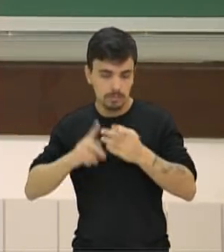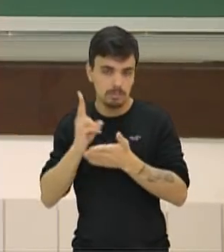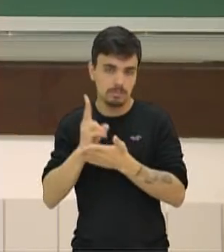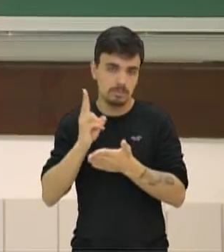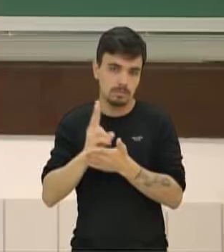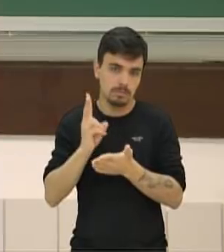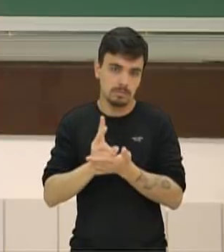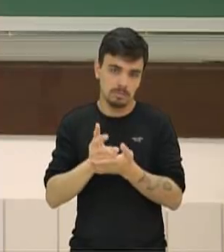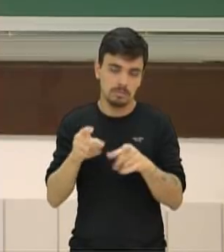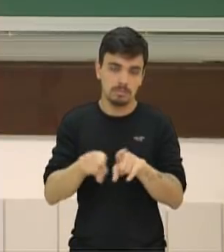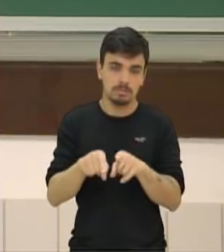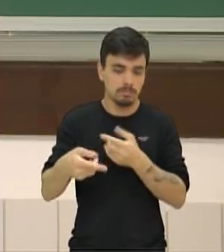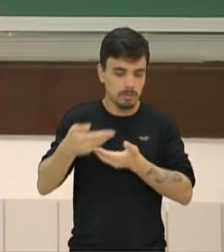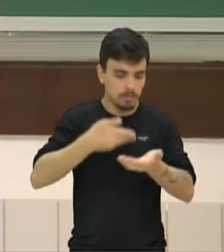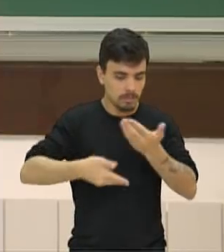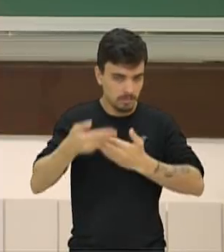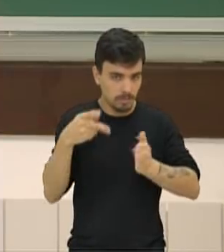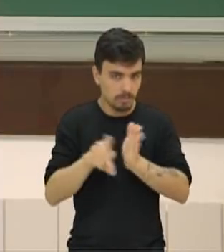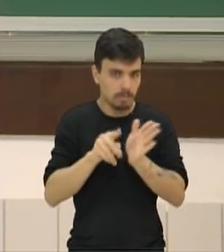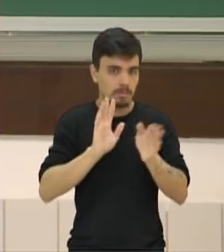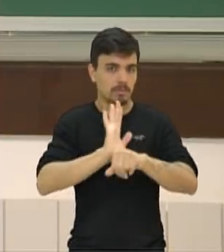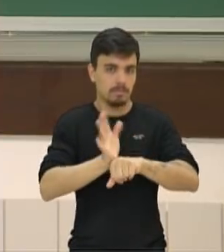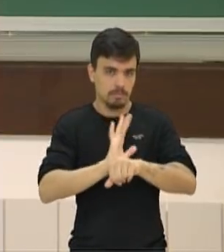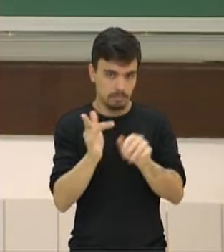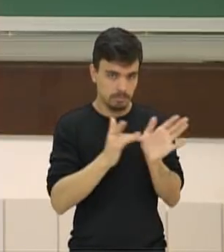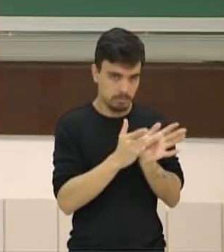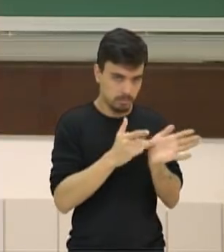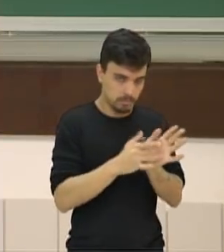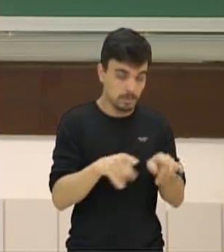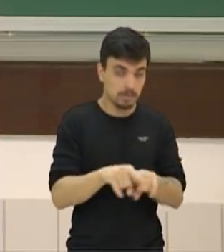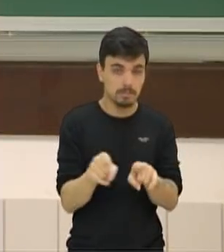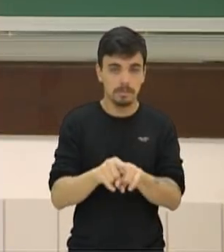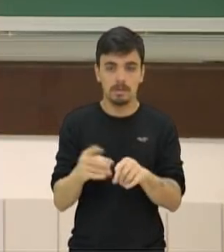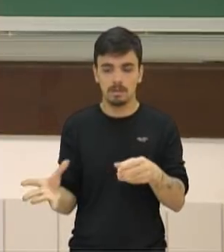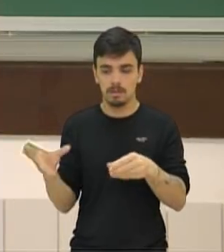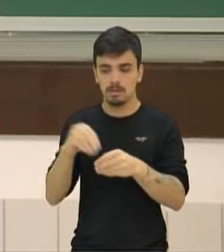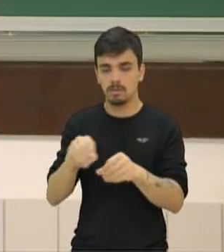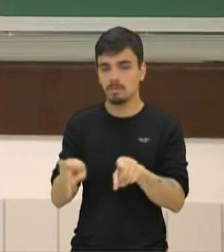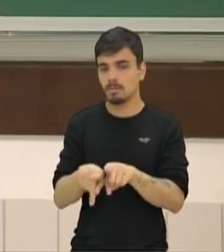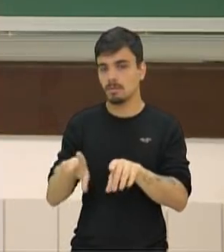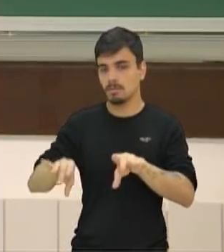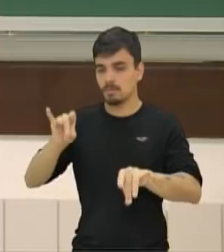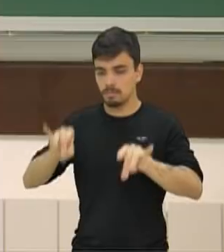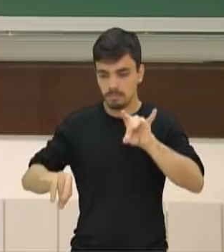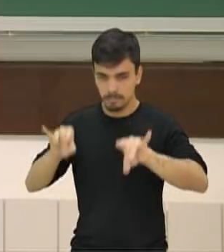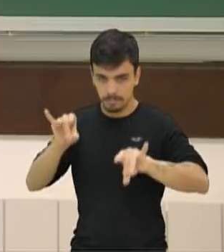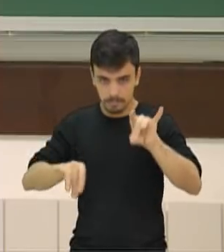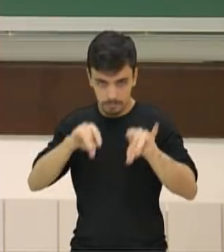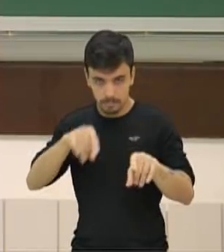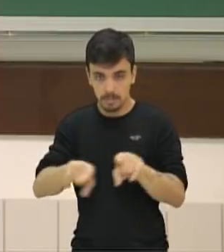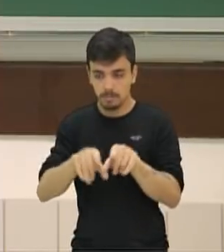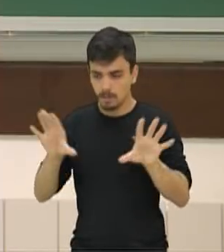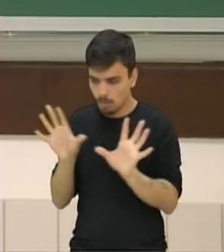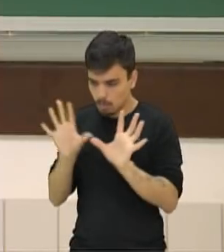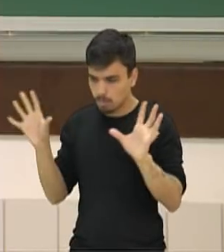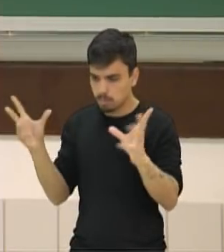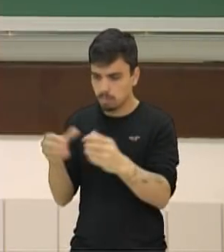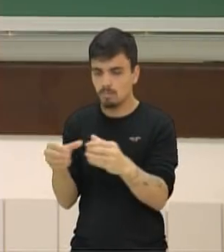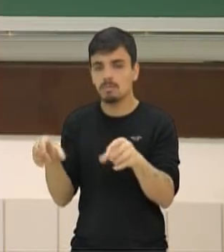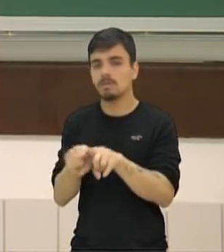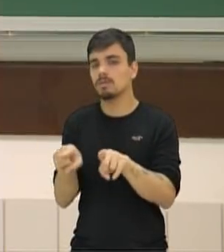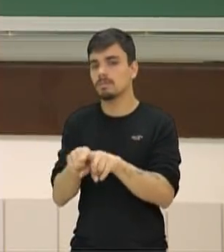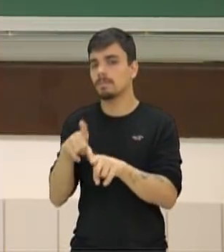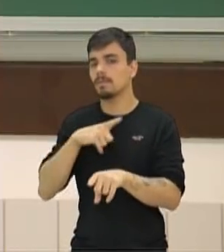colonos, para participar das encenações. Então, incluíam, né, como o teatro é uma arte que engloba, né, você pode